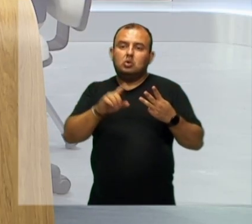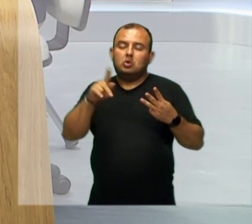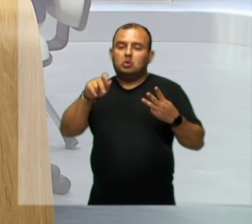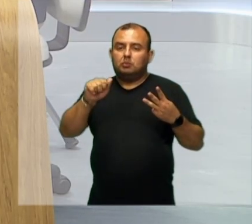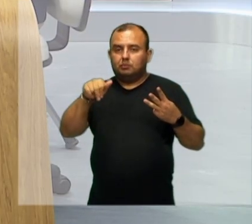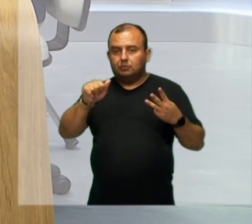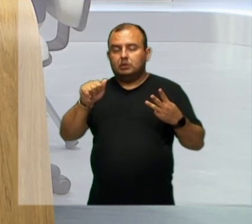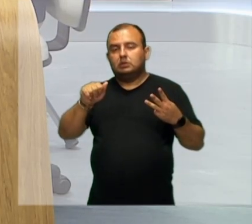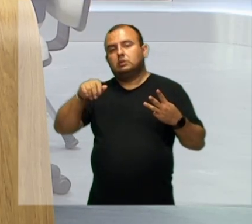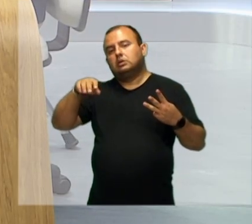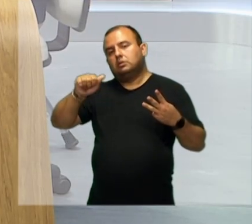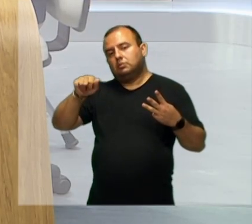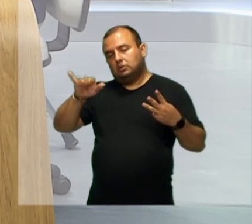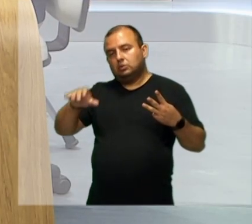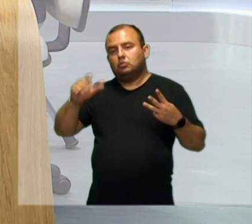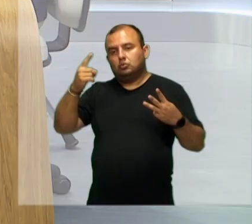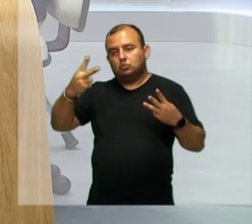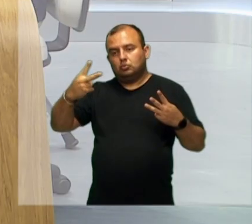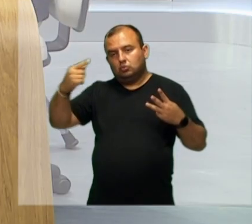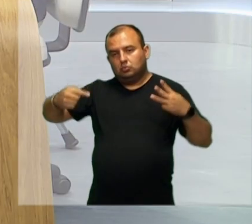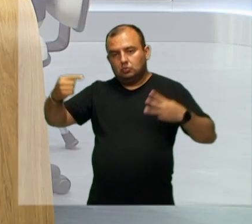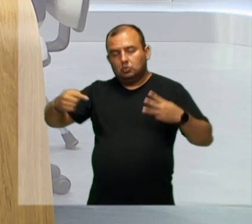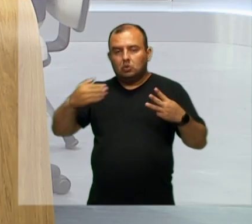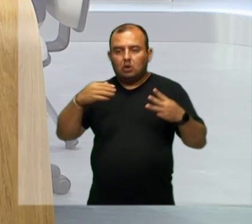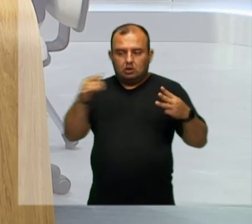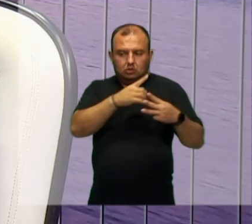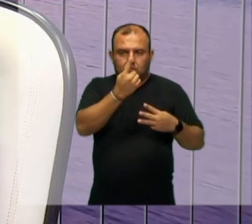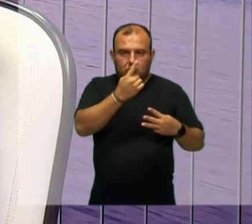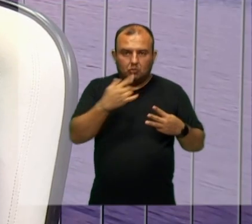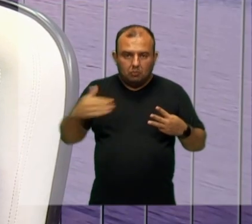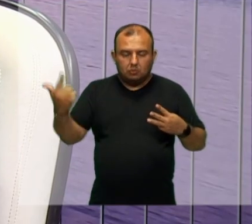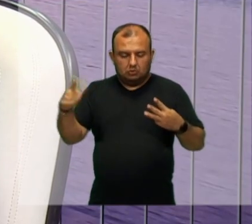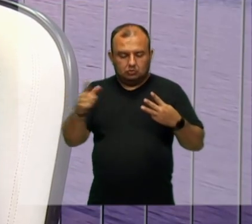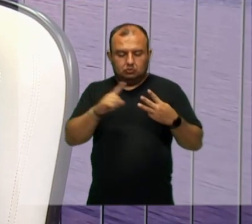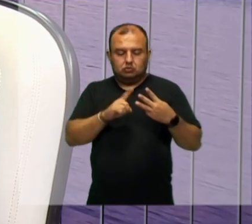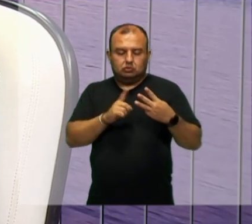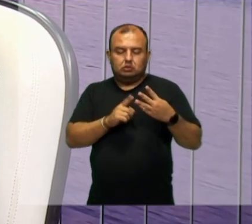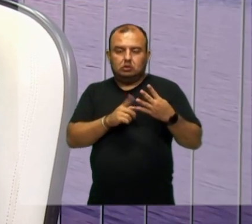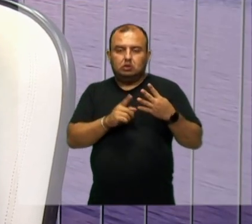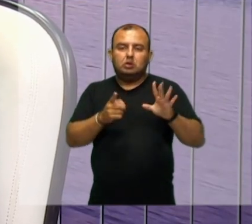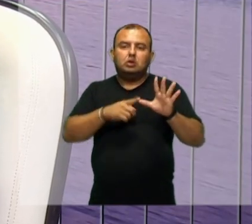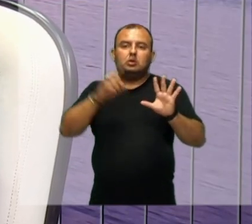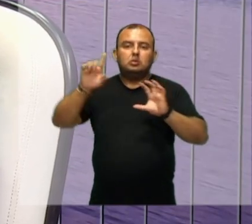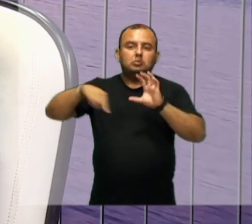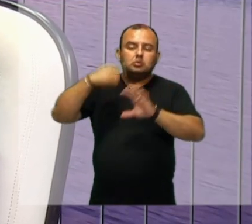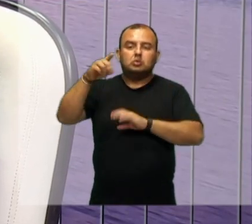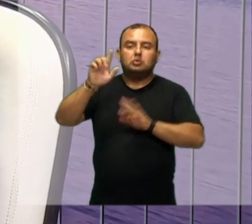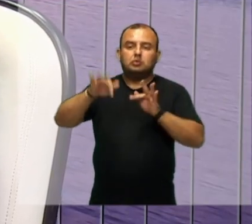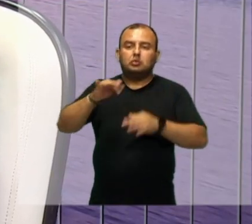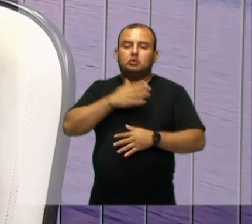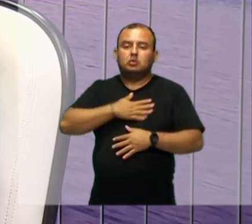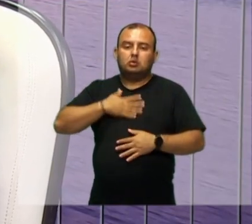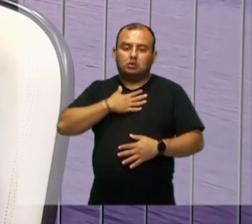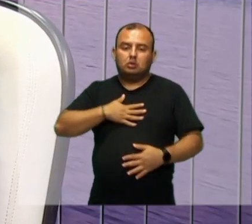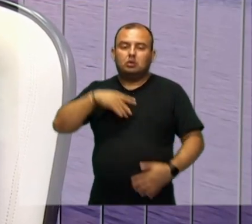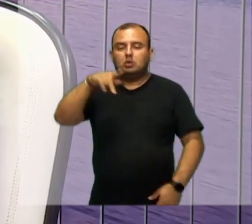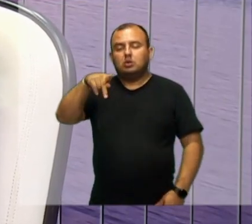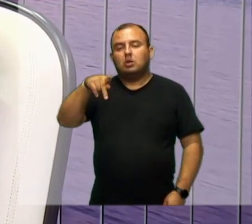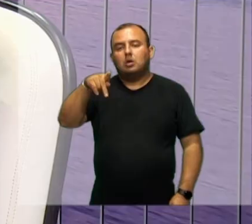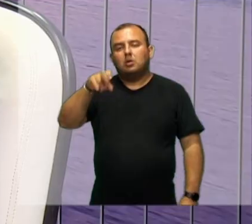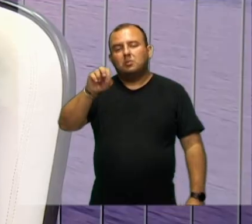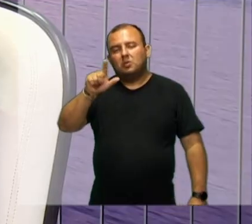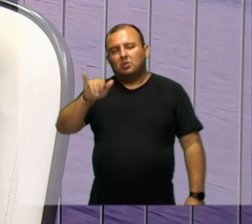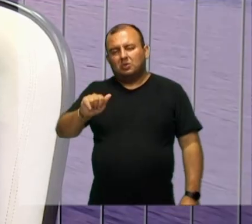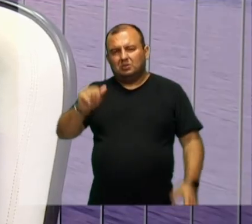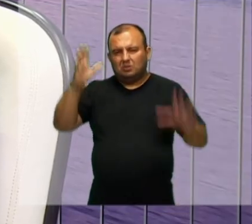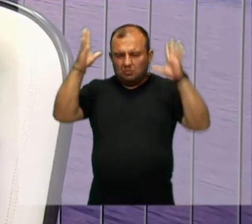2 competições no mesmo ambiente, termina uma, começa a outra, e o Campeonato Mundial no final de agosto em Poznan, na Polônia. Todas